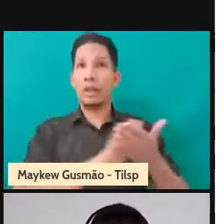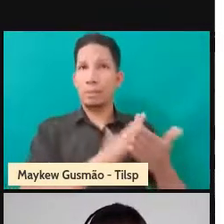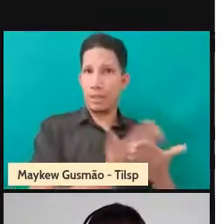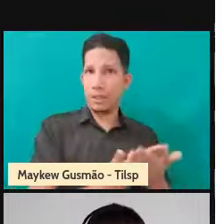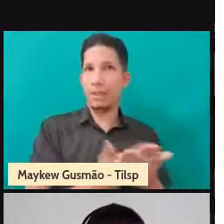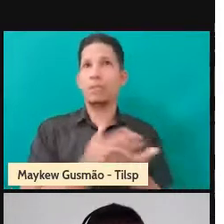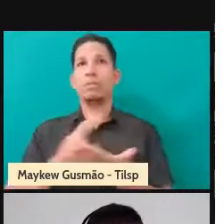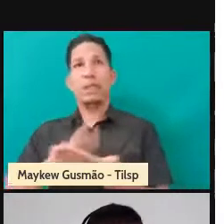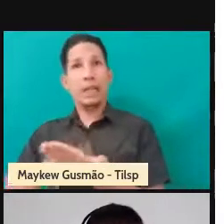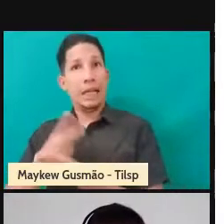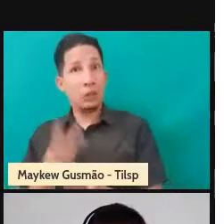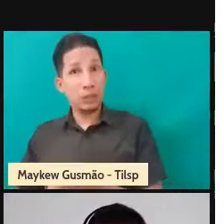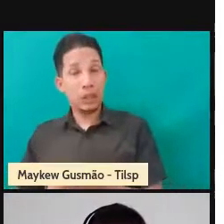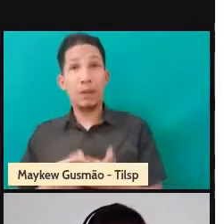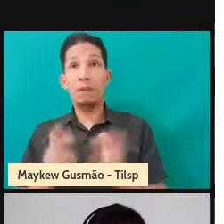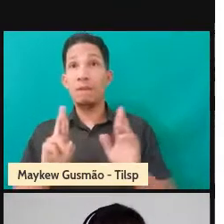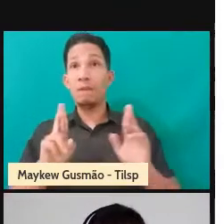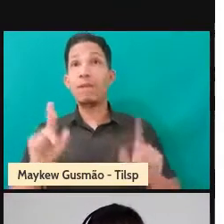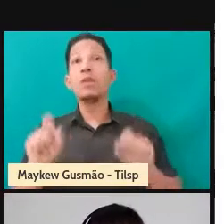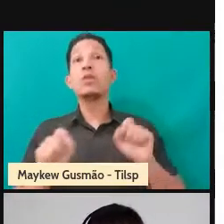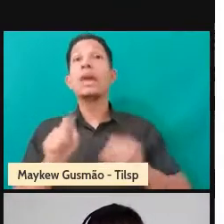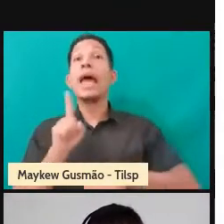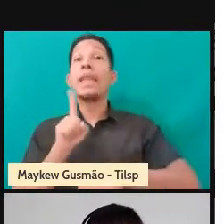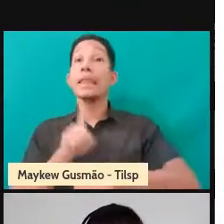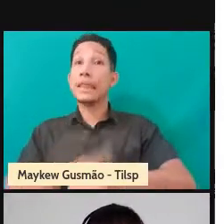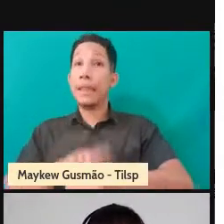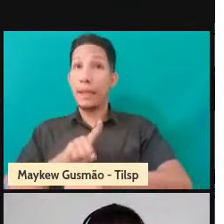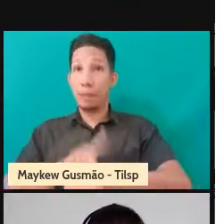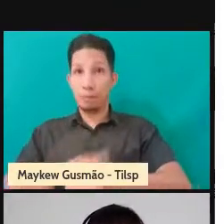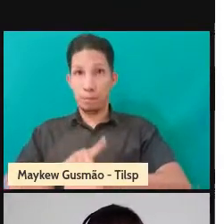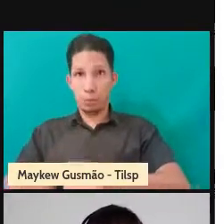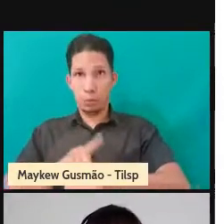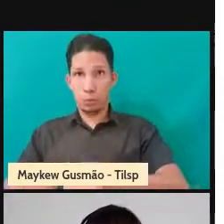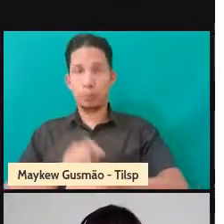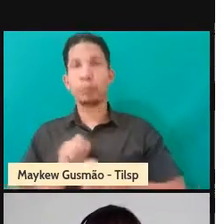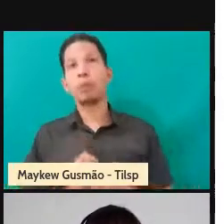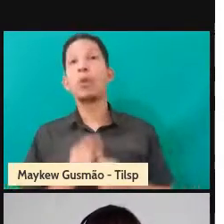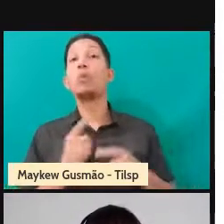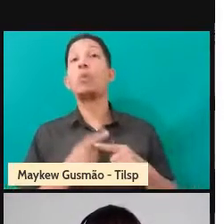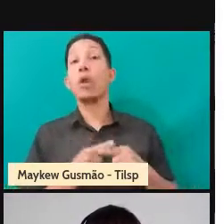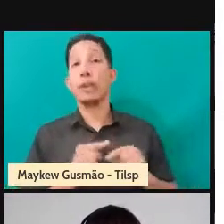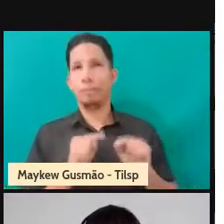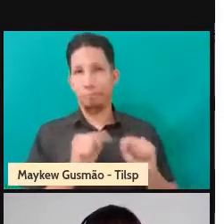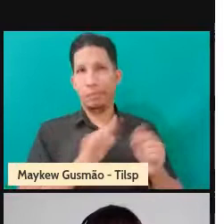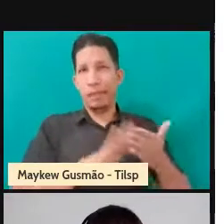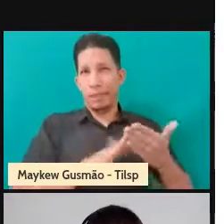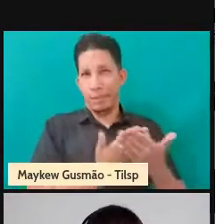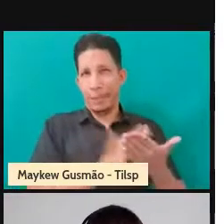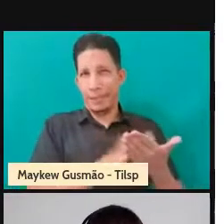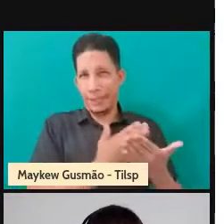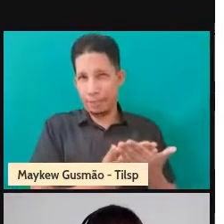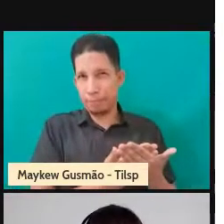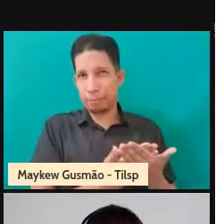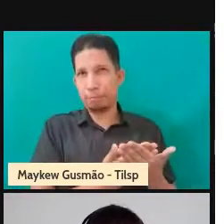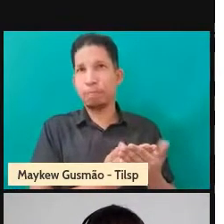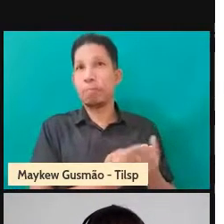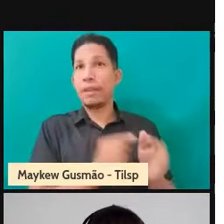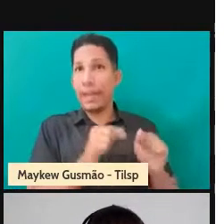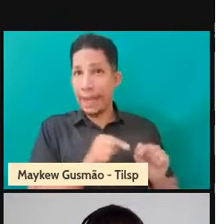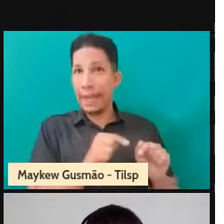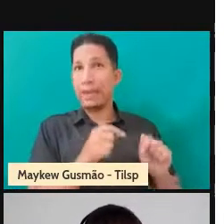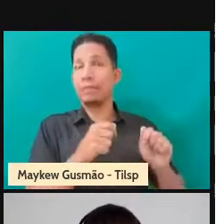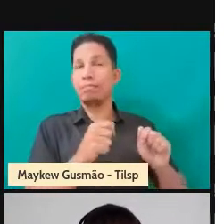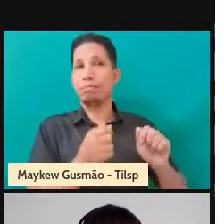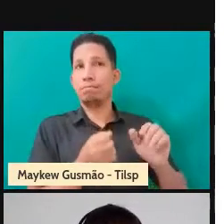tradução, é o tempo, né? A interpretação, ela existe e ela se